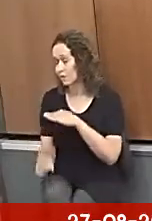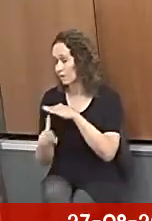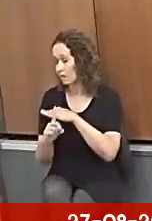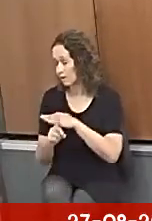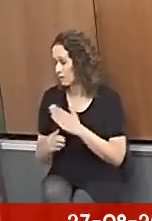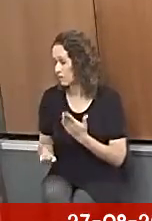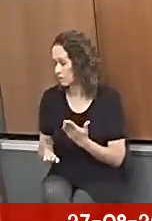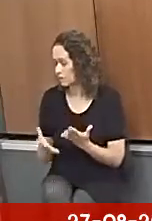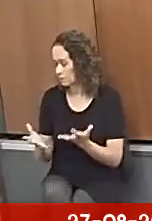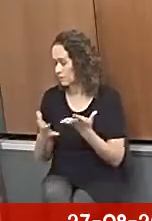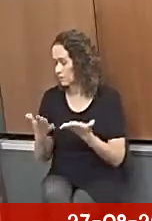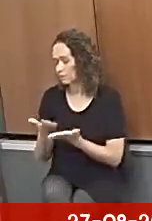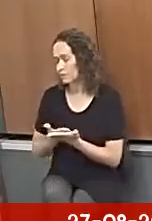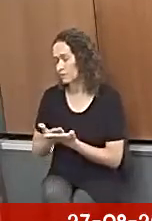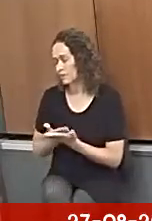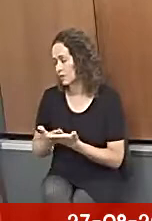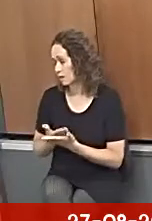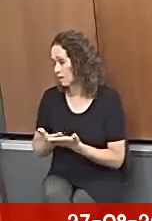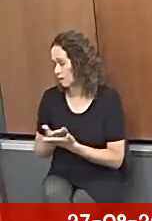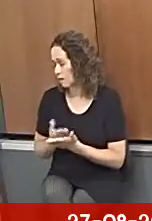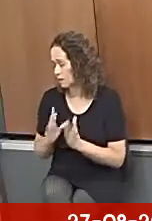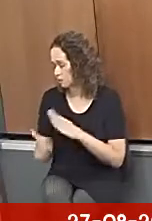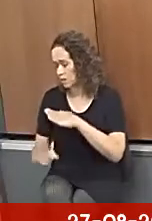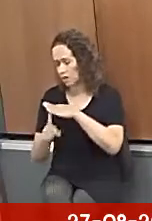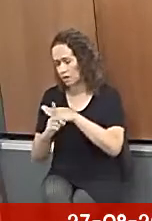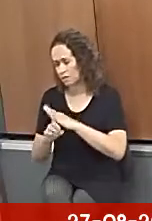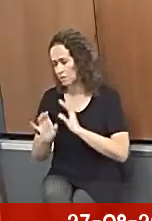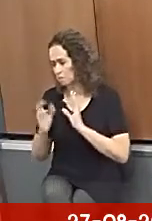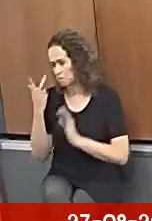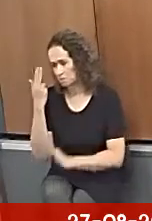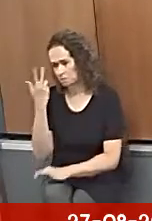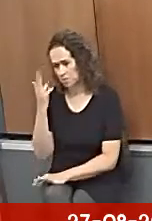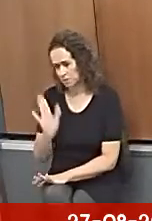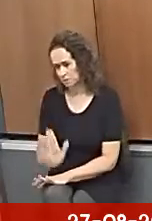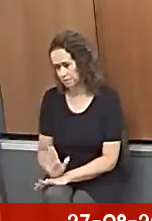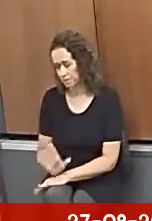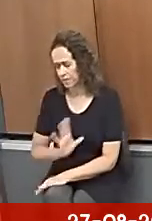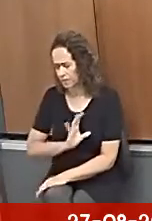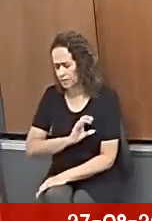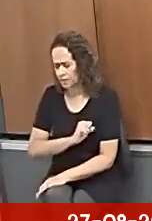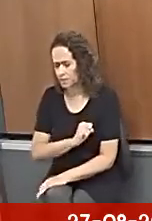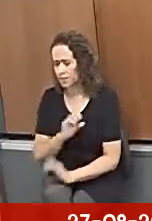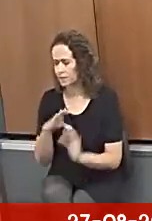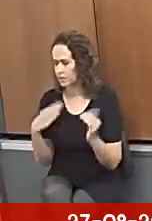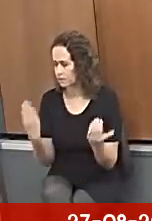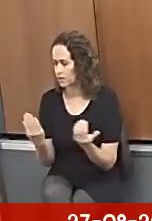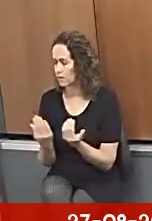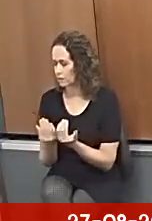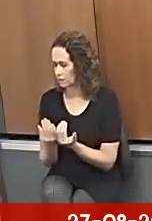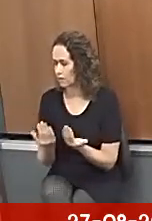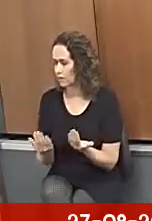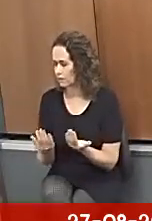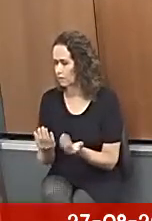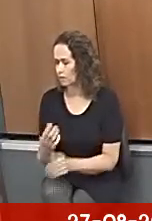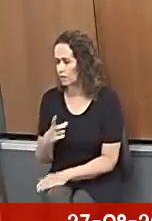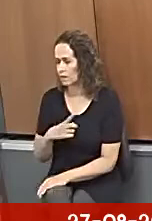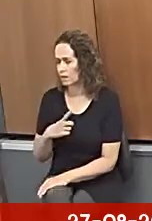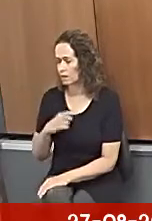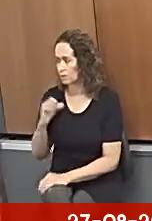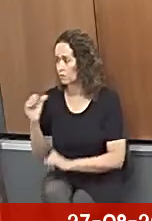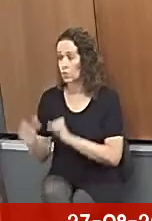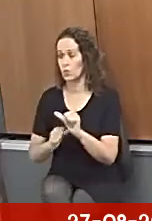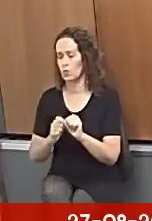gostaríamos de ser tratados como tal né porque amamos o estádio mesmo que temos mudado